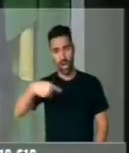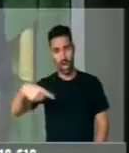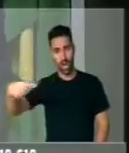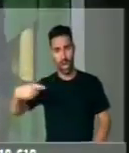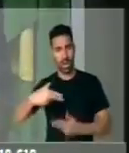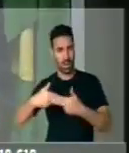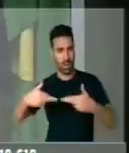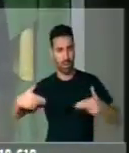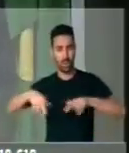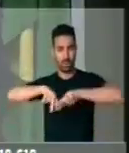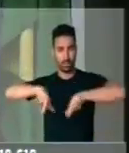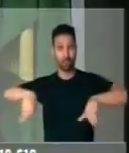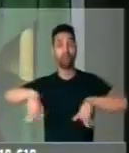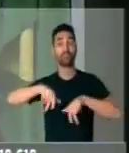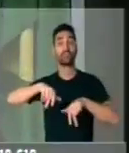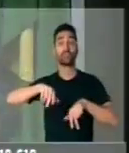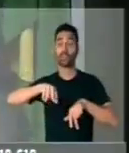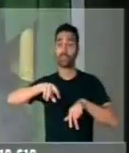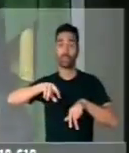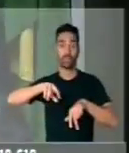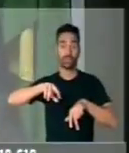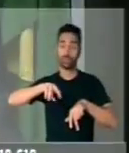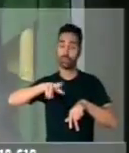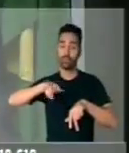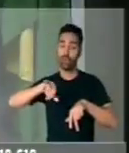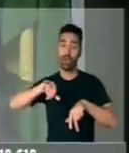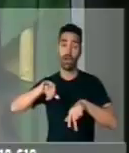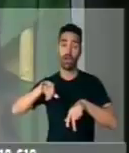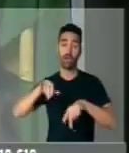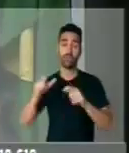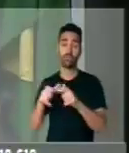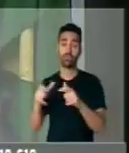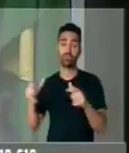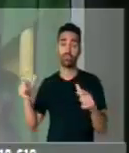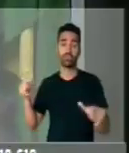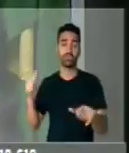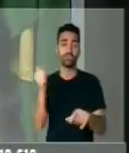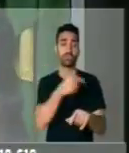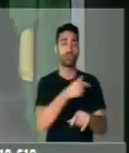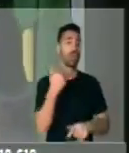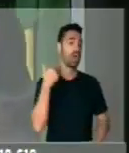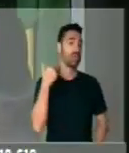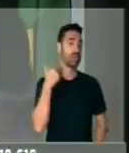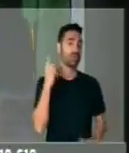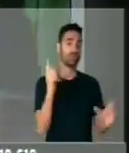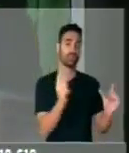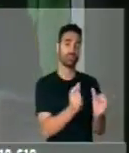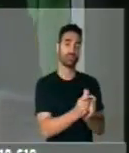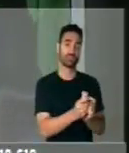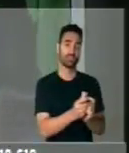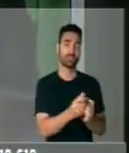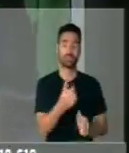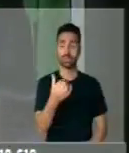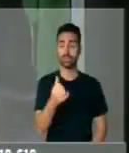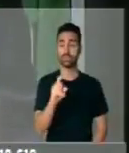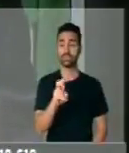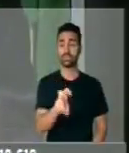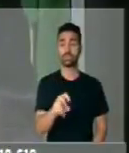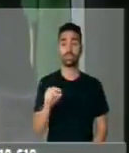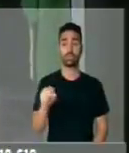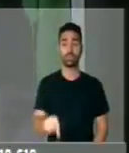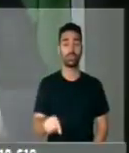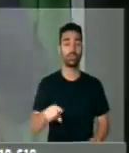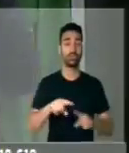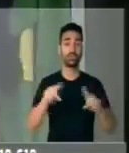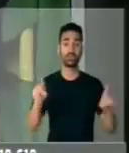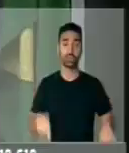e caça-níquel vão tomar o movimento das lotéricas. E o lotérico e os 65 mil funcionários,